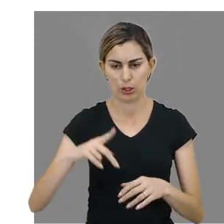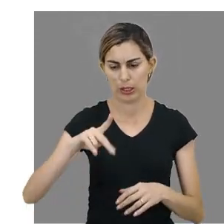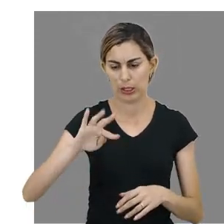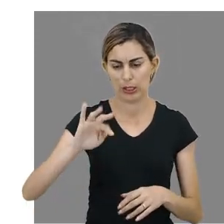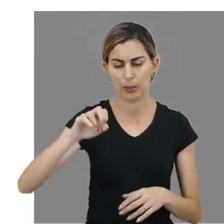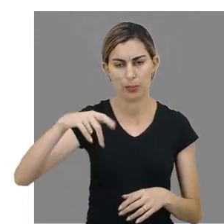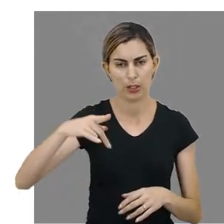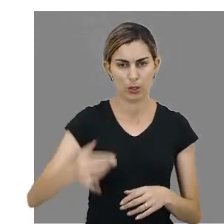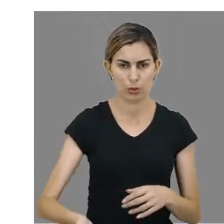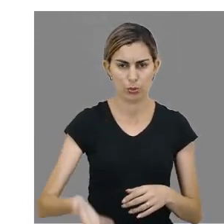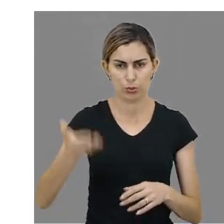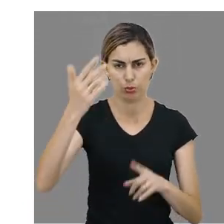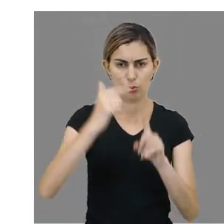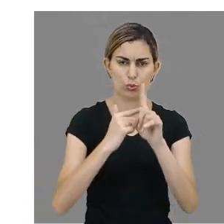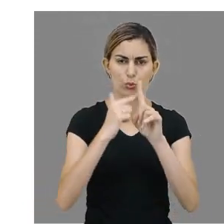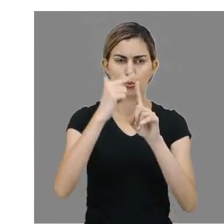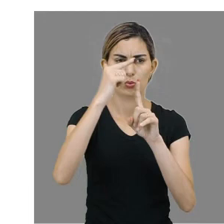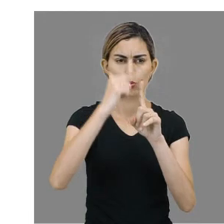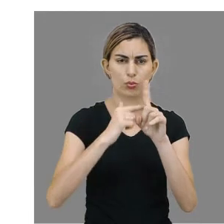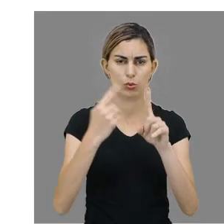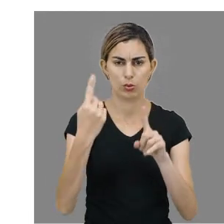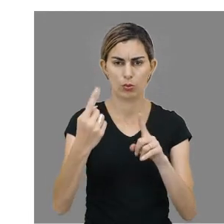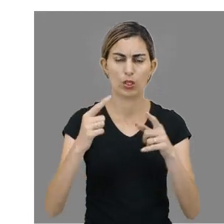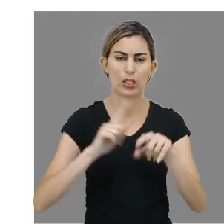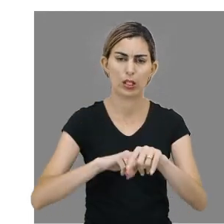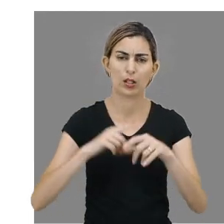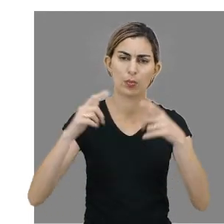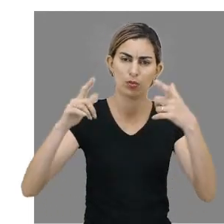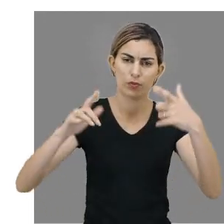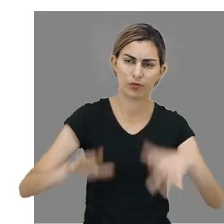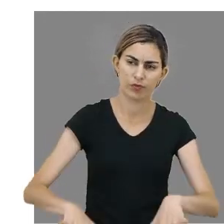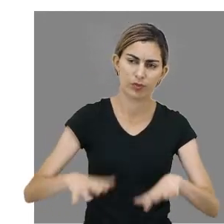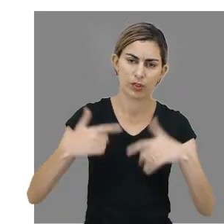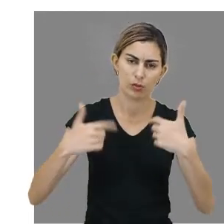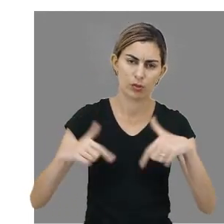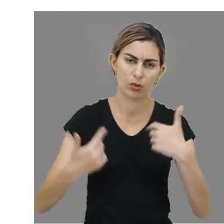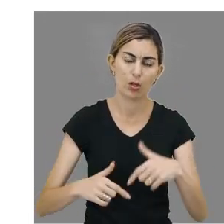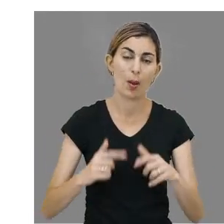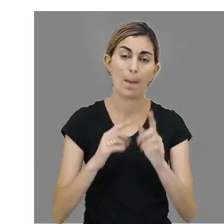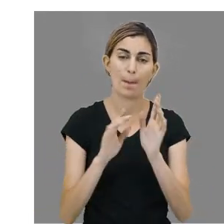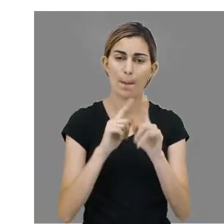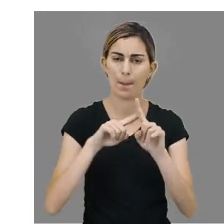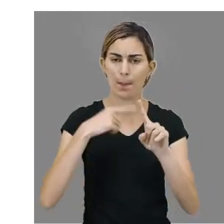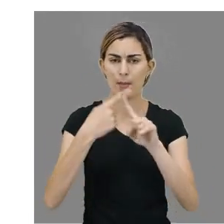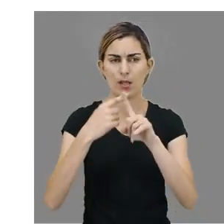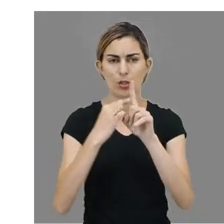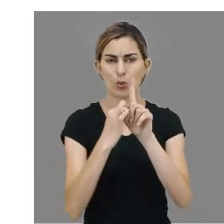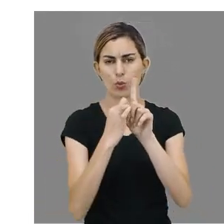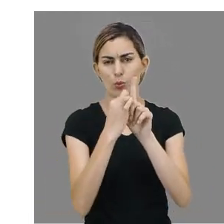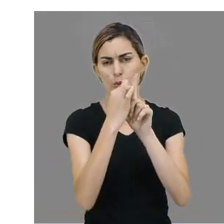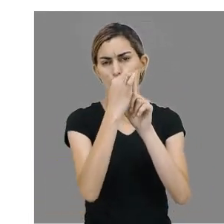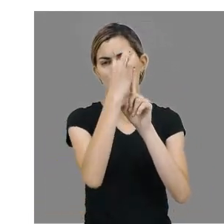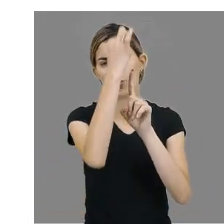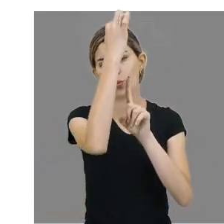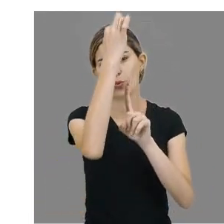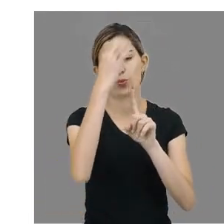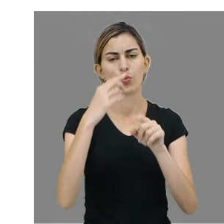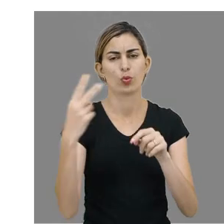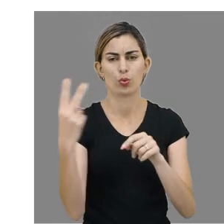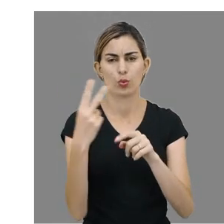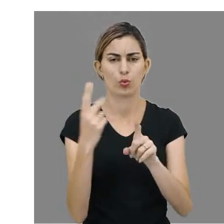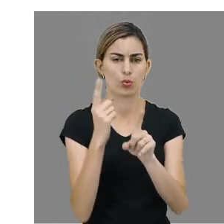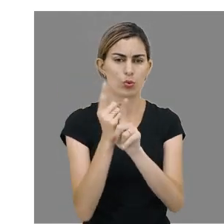encontrada vezes o tempo de exposição naquele local, mais a temperatura 2 encontrada vezes